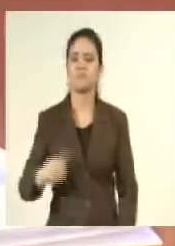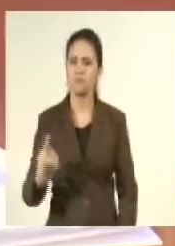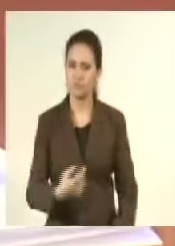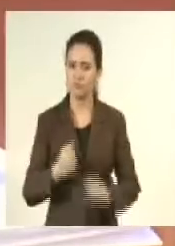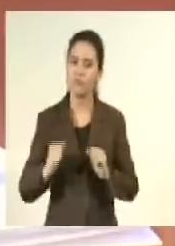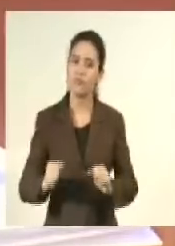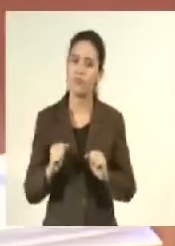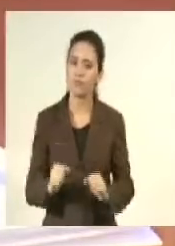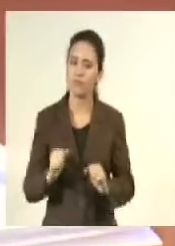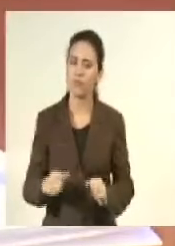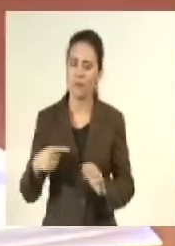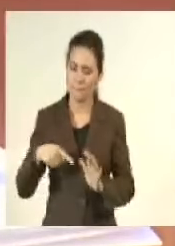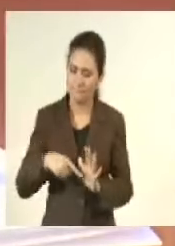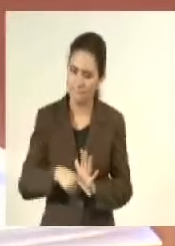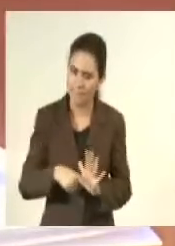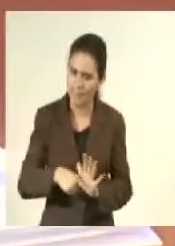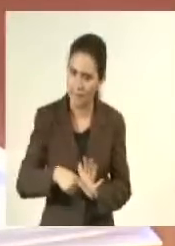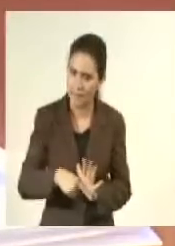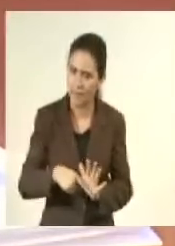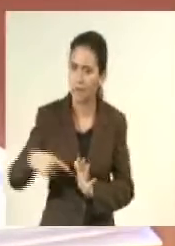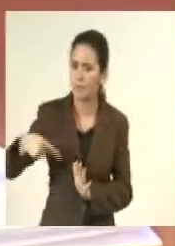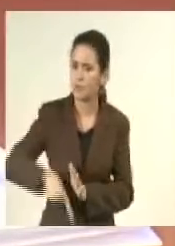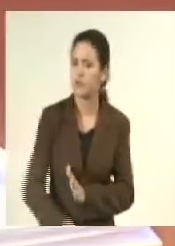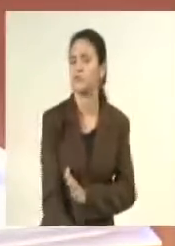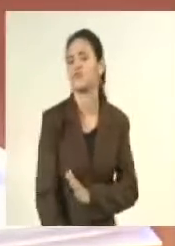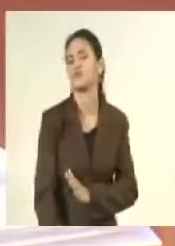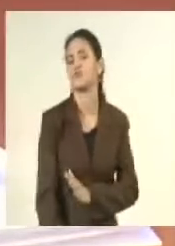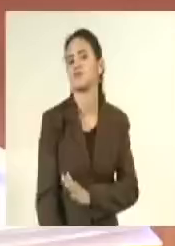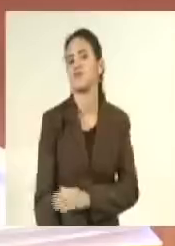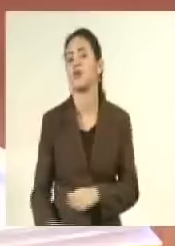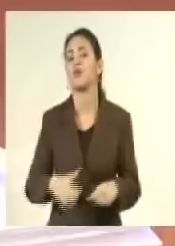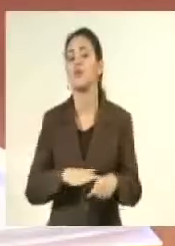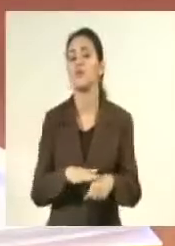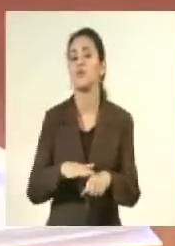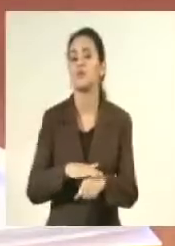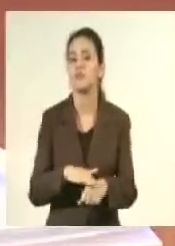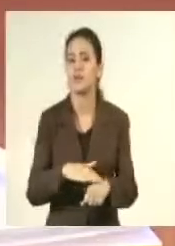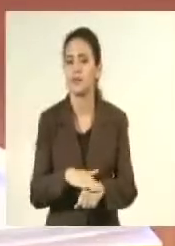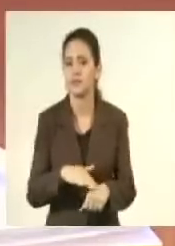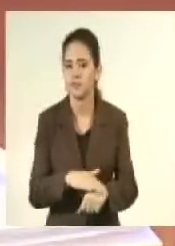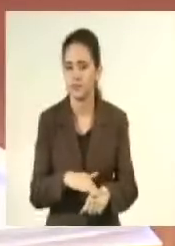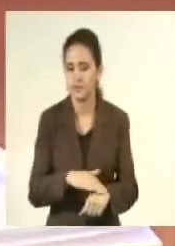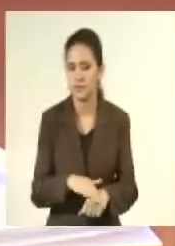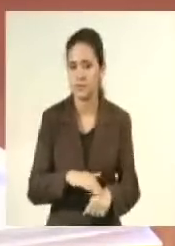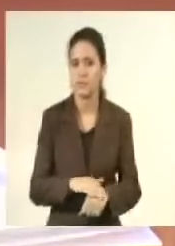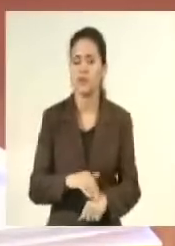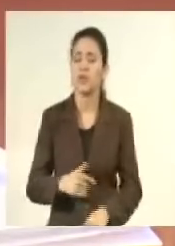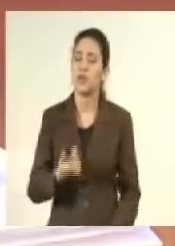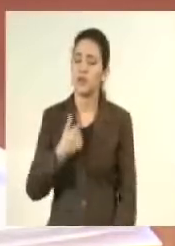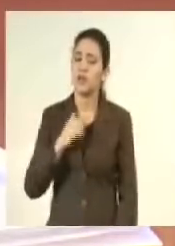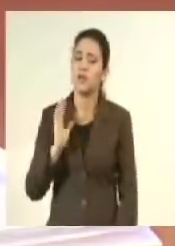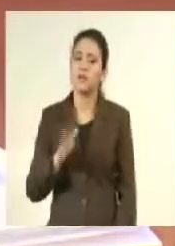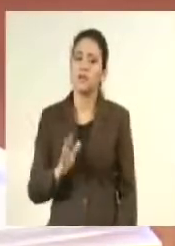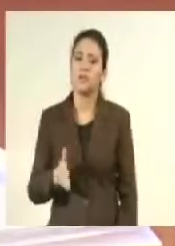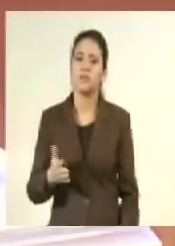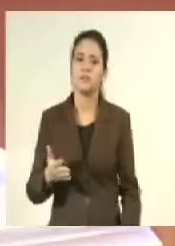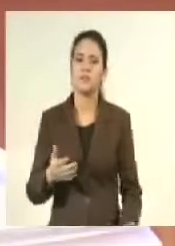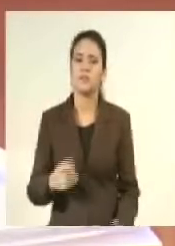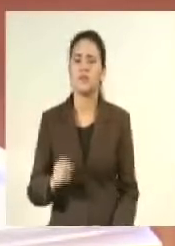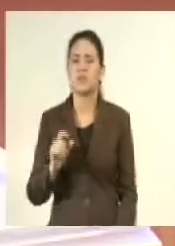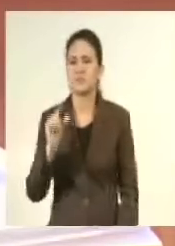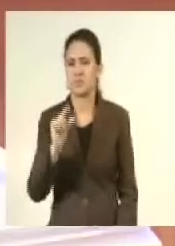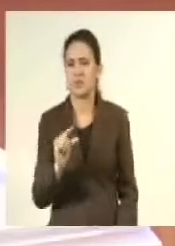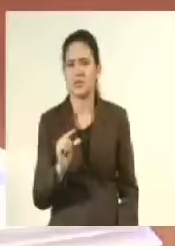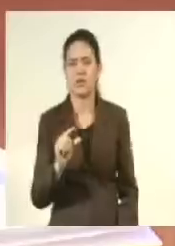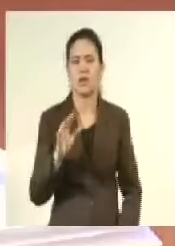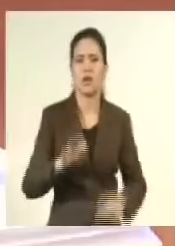aprofundar, toda uma conversa. E aí eu já vou para uma coisa muito pequena, mas que às